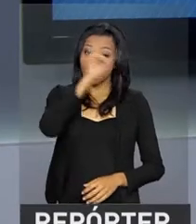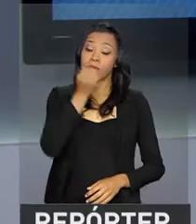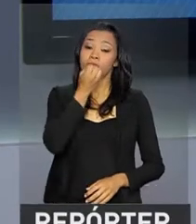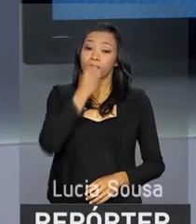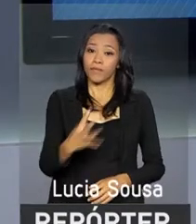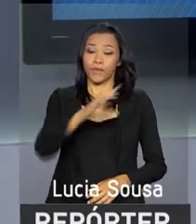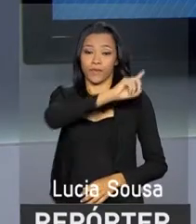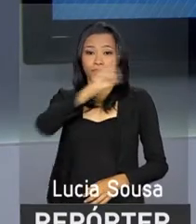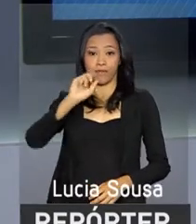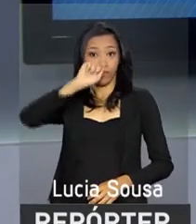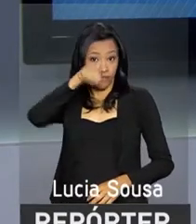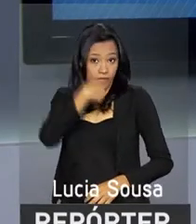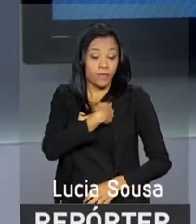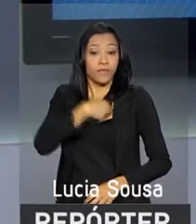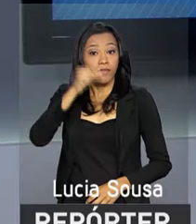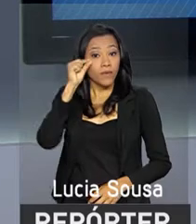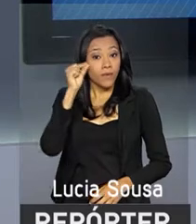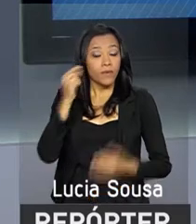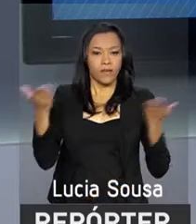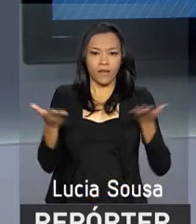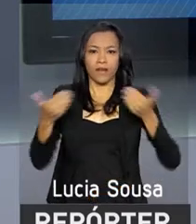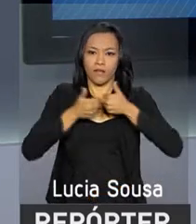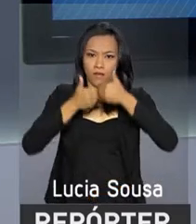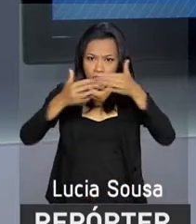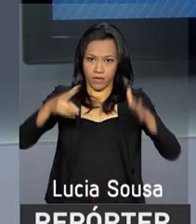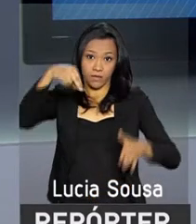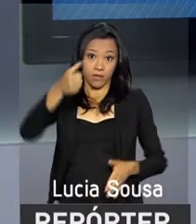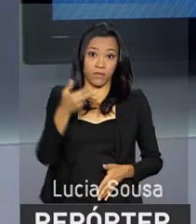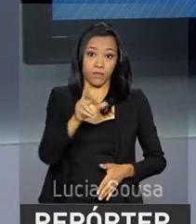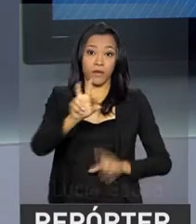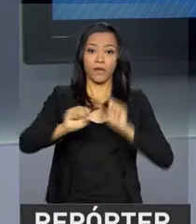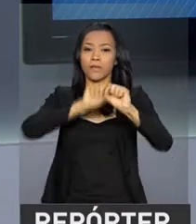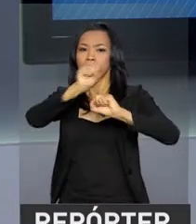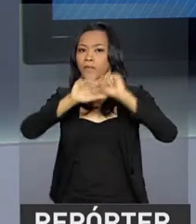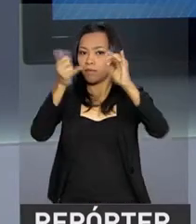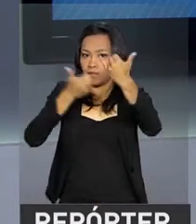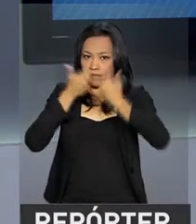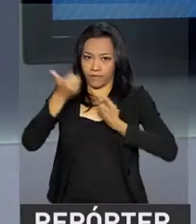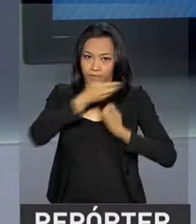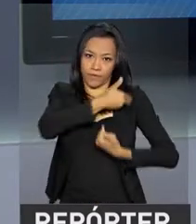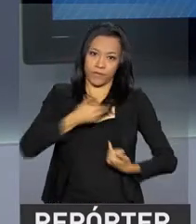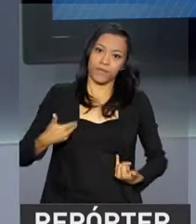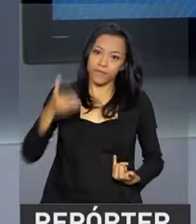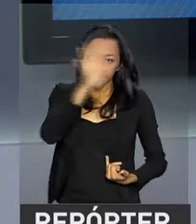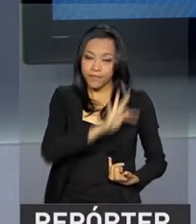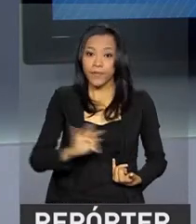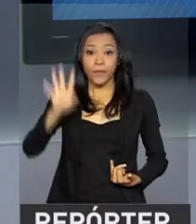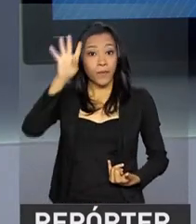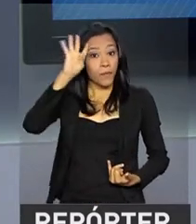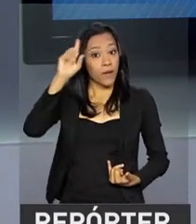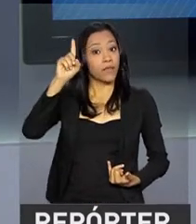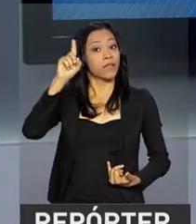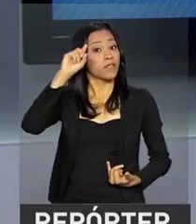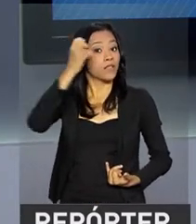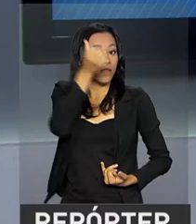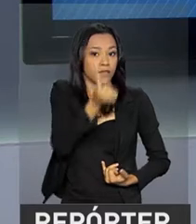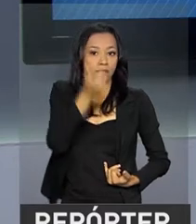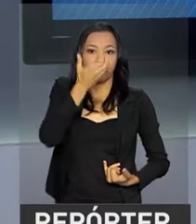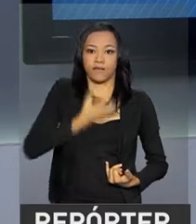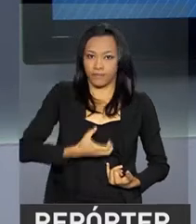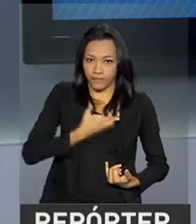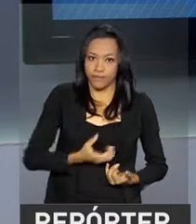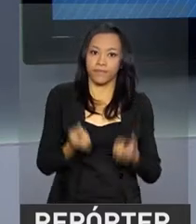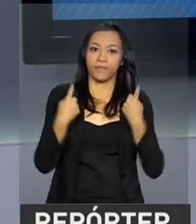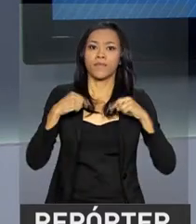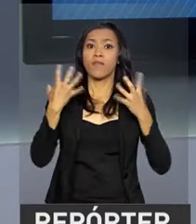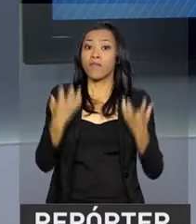Olá, bom dia. Eu sou Thaisa Dias e começa agora o Repórter NBR com as notícias do governo federal desta quarta-feira, 6 de dezembro. E nós